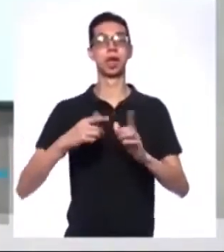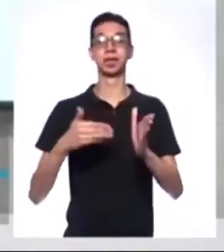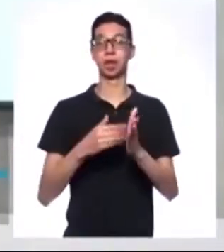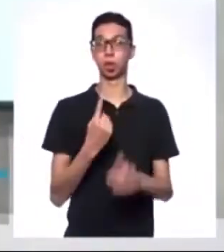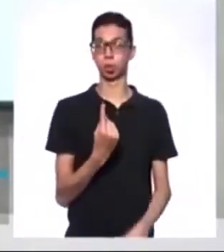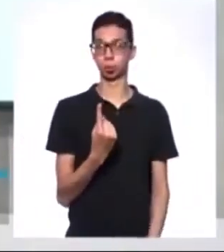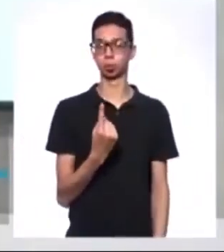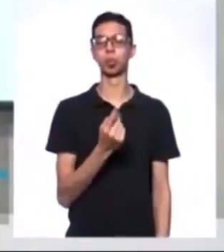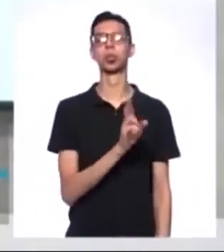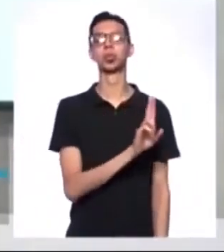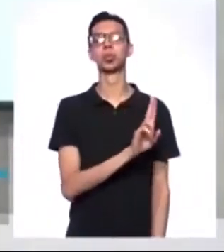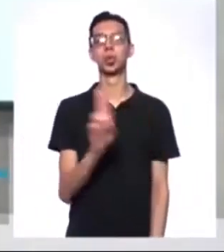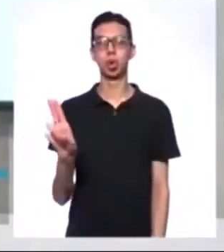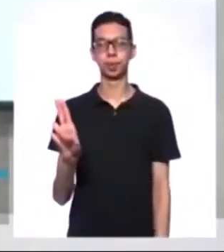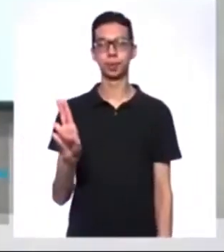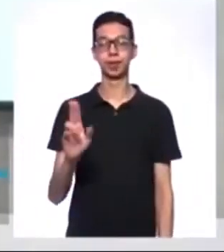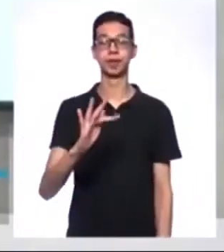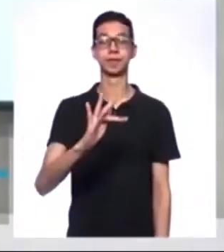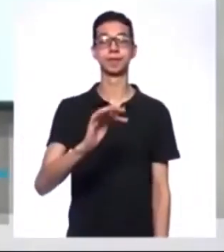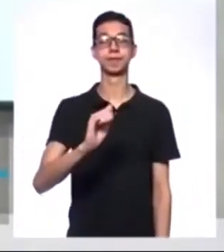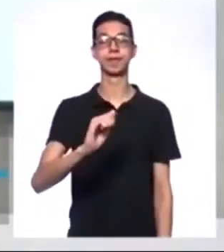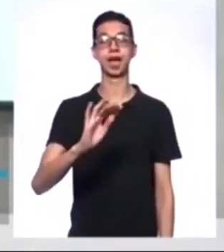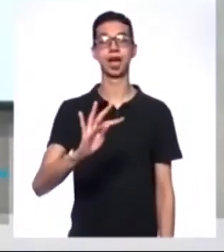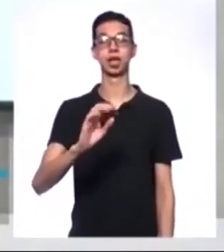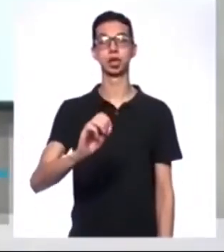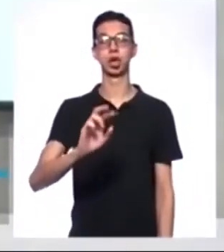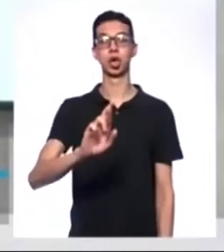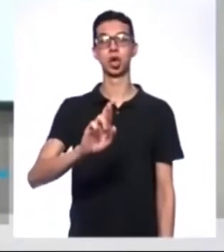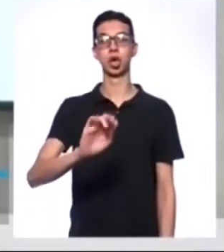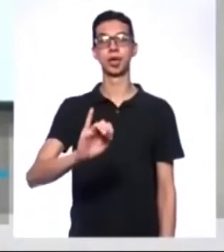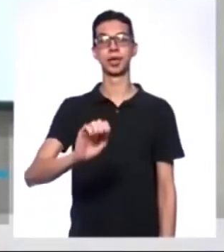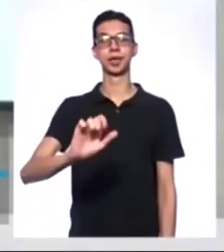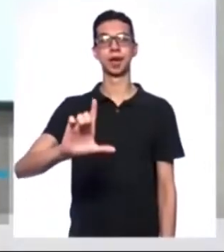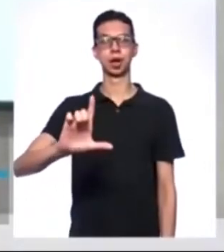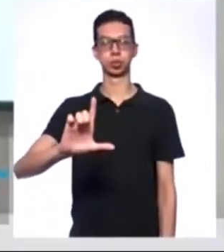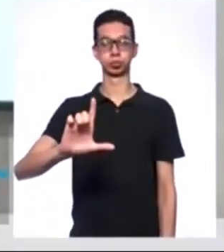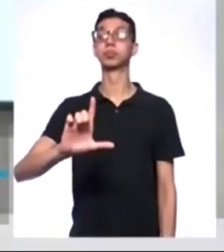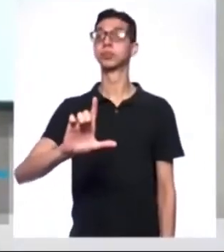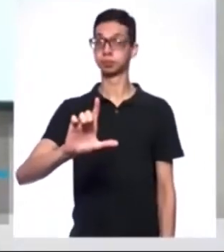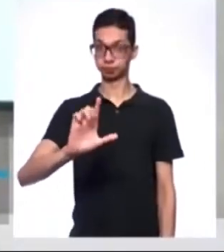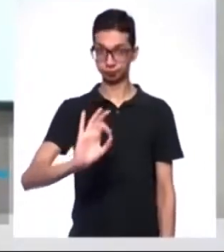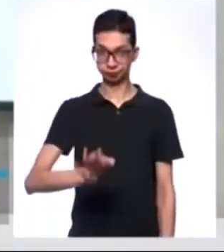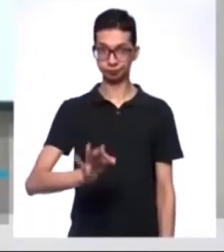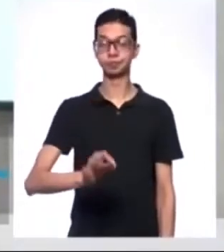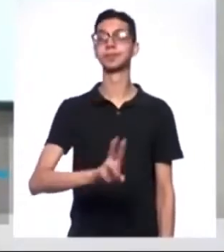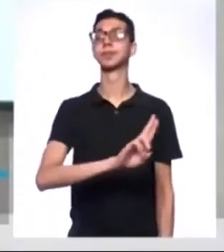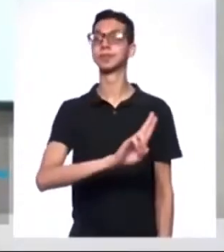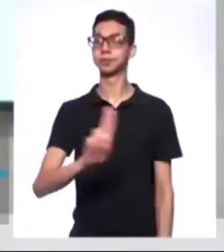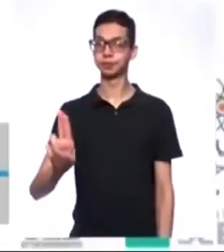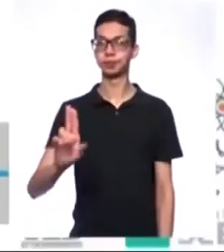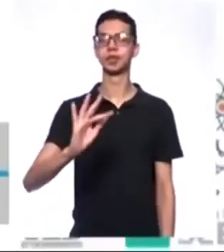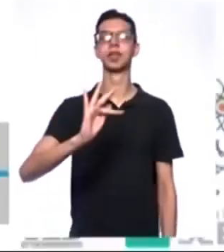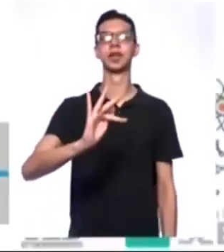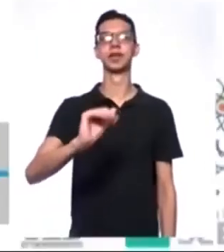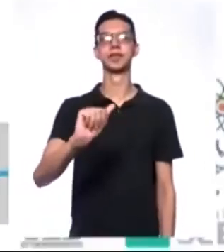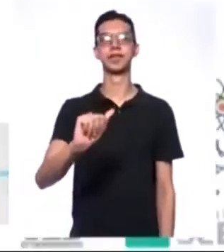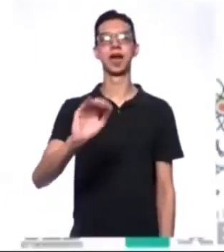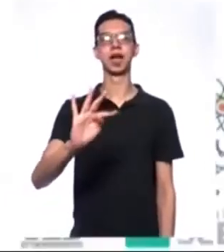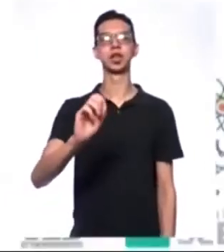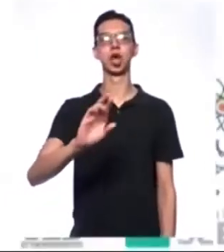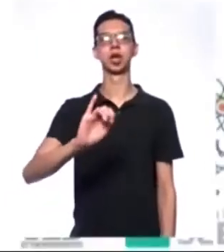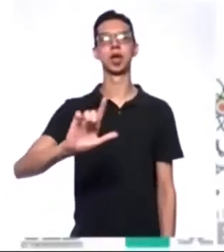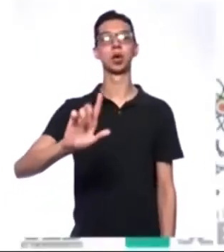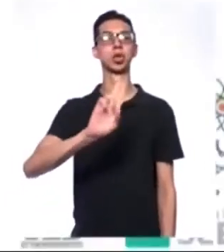nós chamamos isso galera de fatorial fatorial é vamos para a tela fatorial